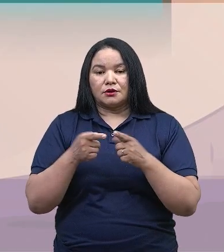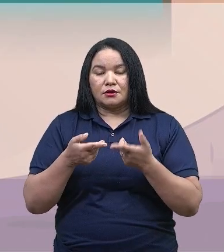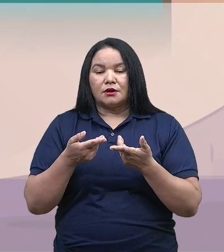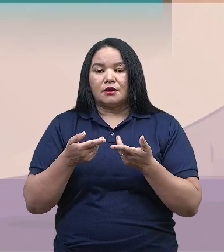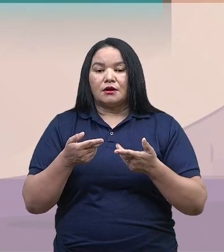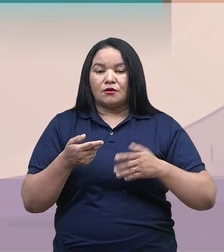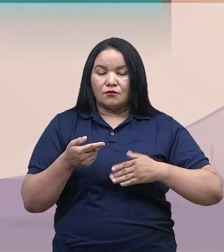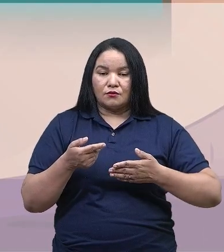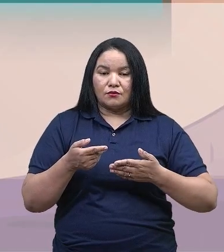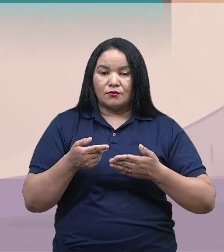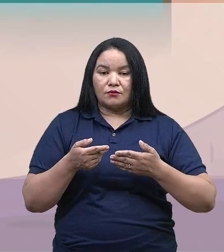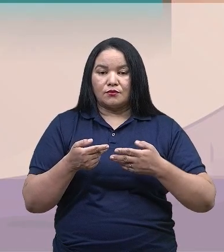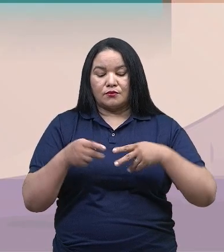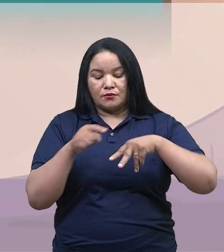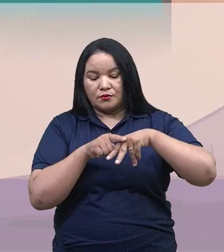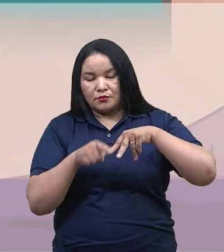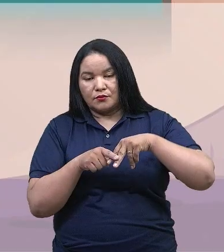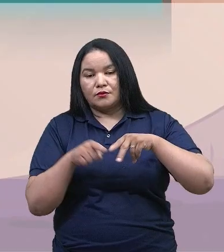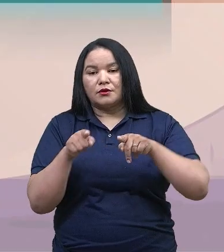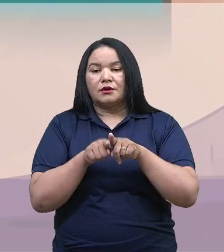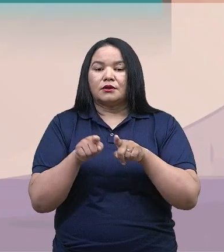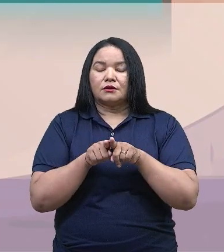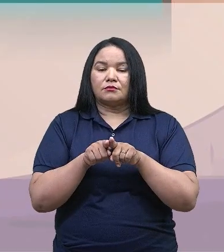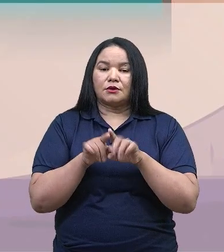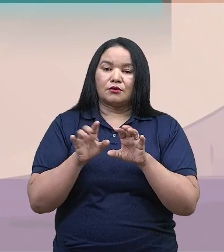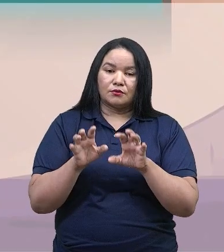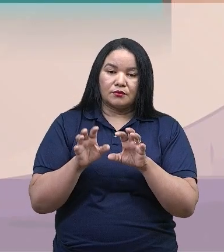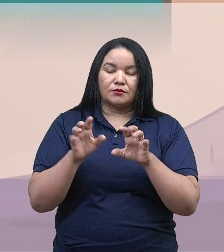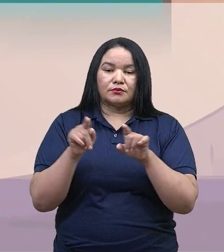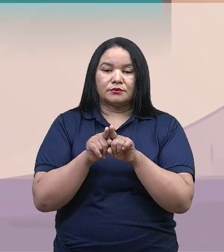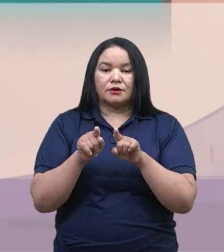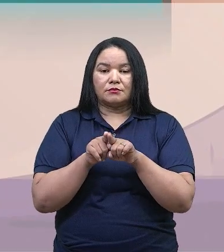inferiores, né, os glúteos, o quadríceps, o posterior da